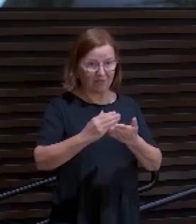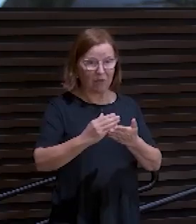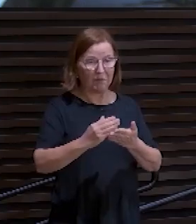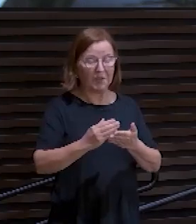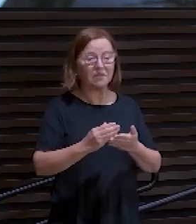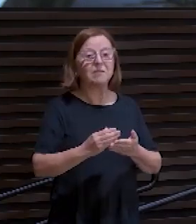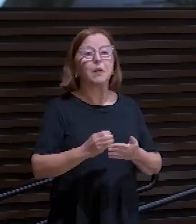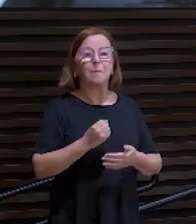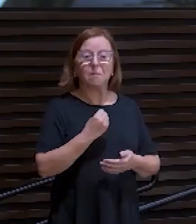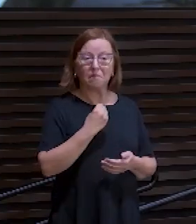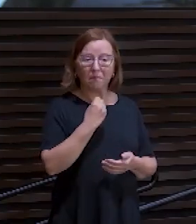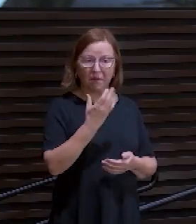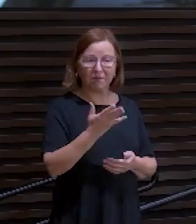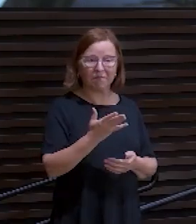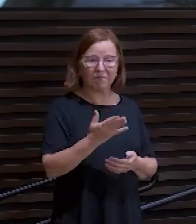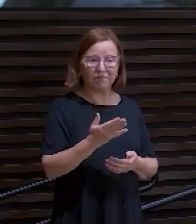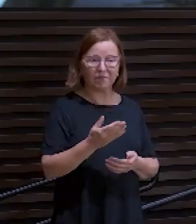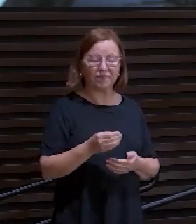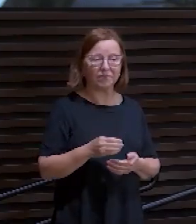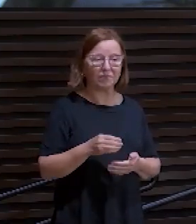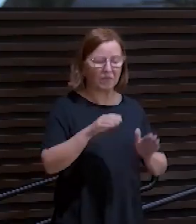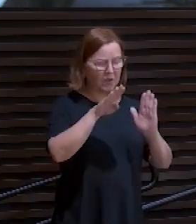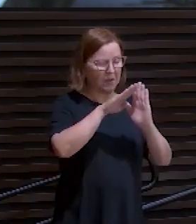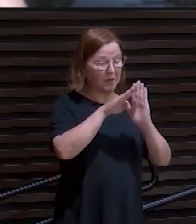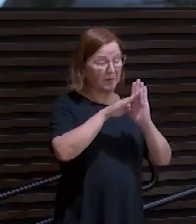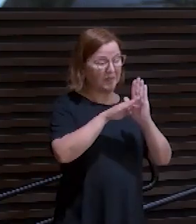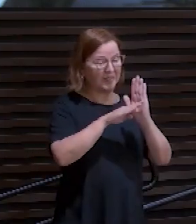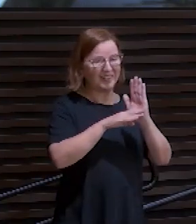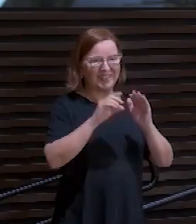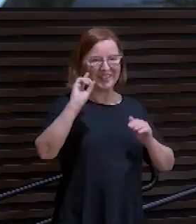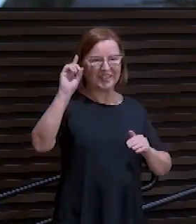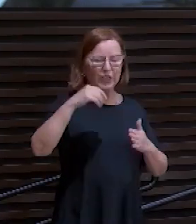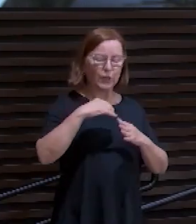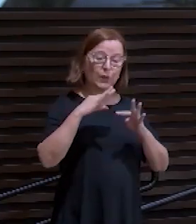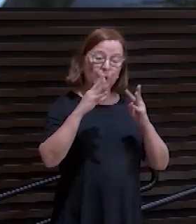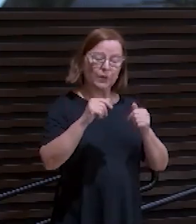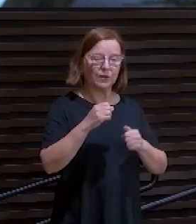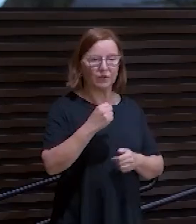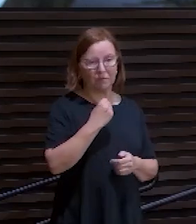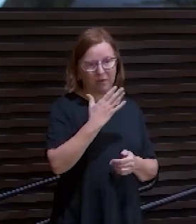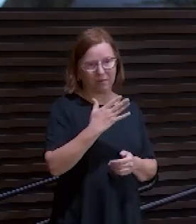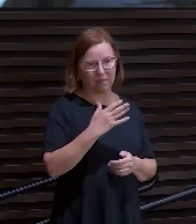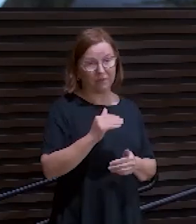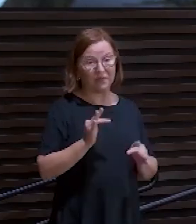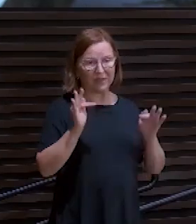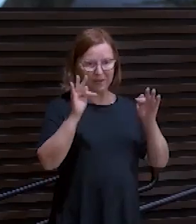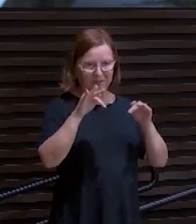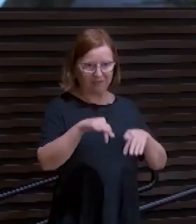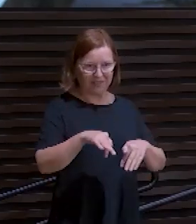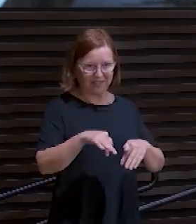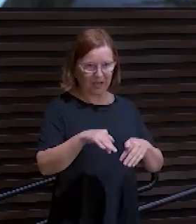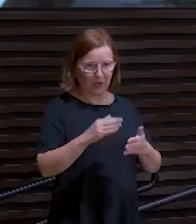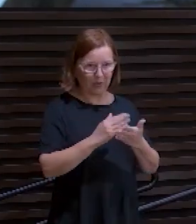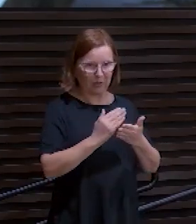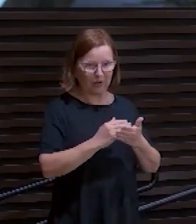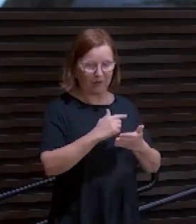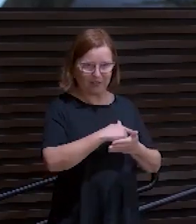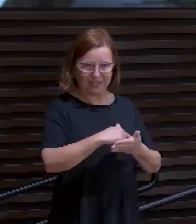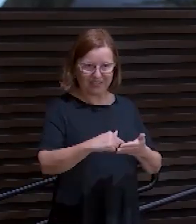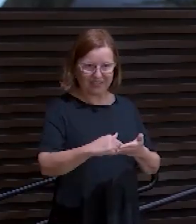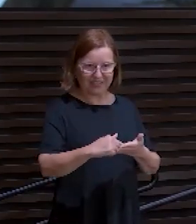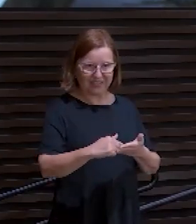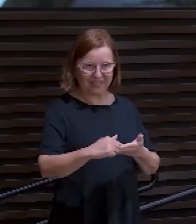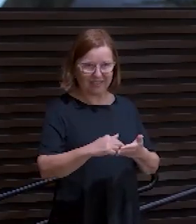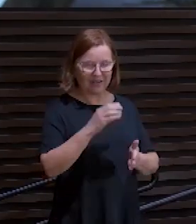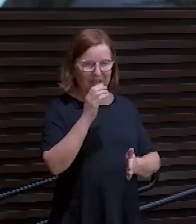Os intentos de Deus, todos são bons. Aí no final de Gênesis, capítulo